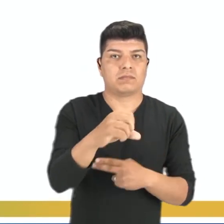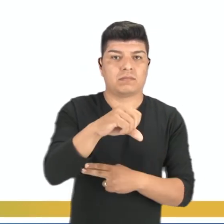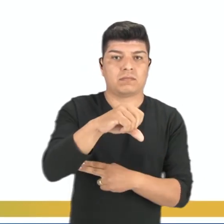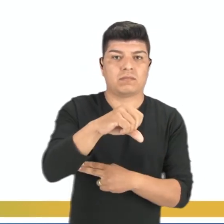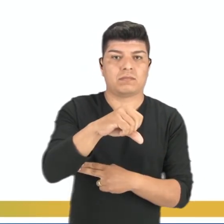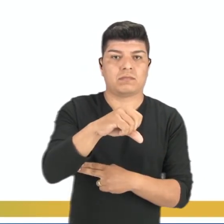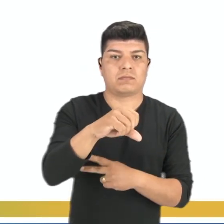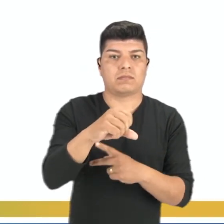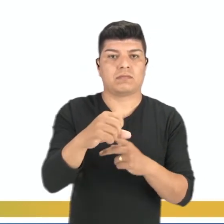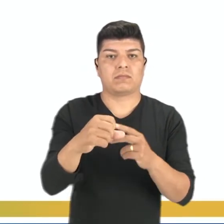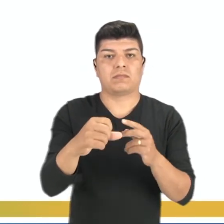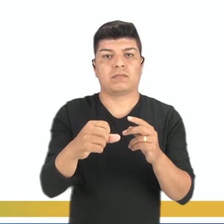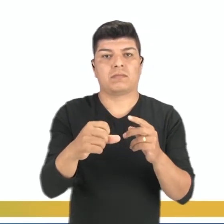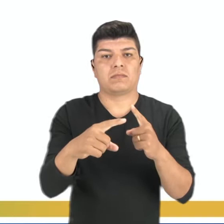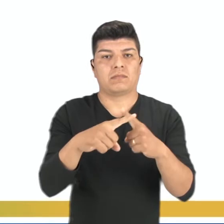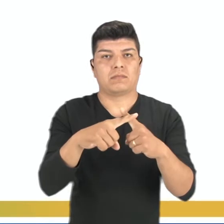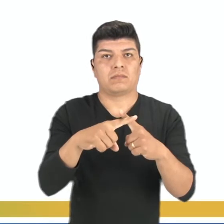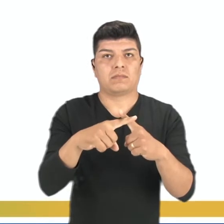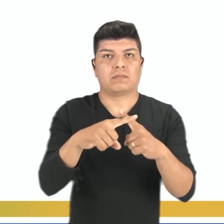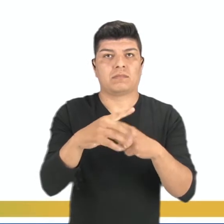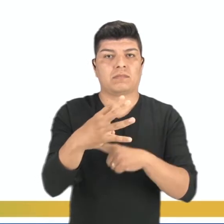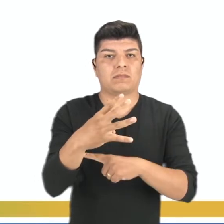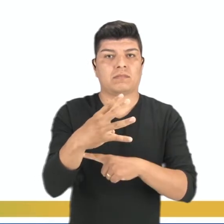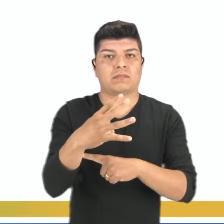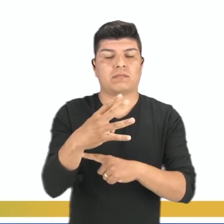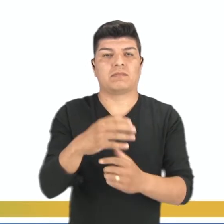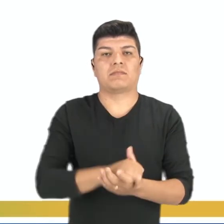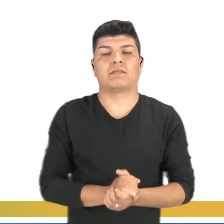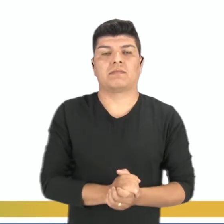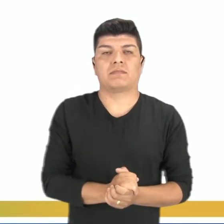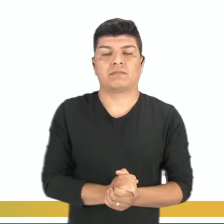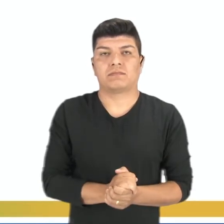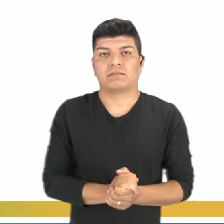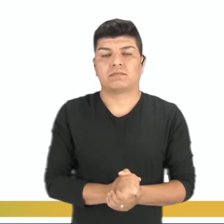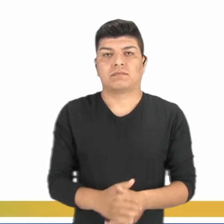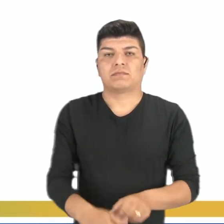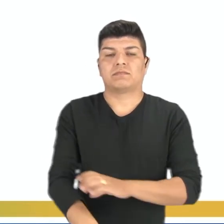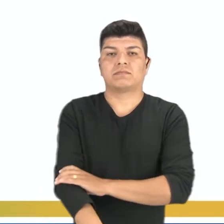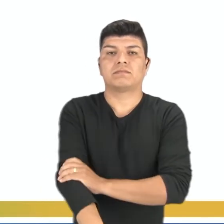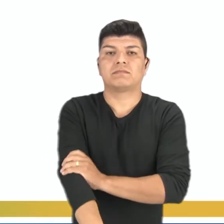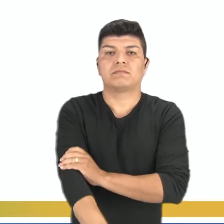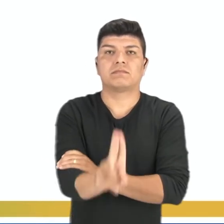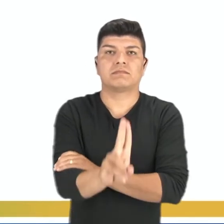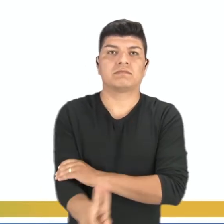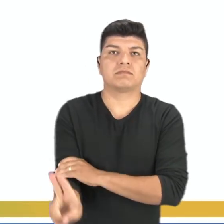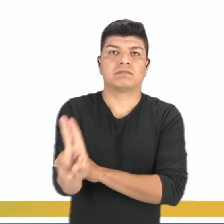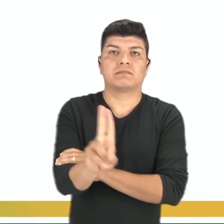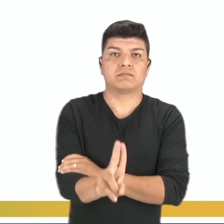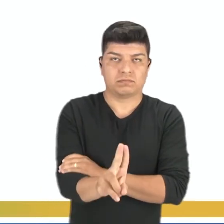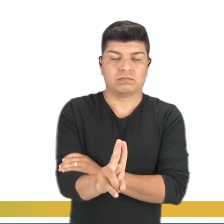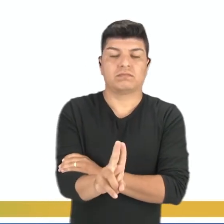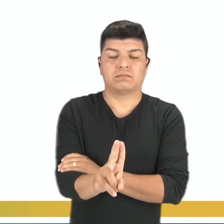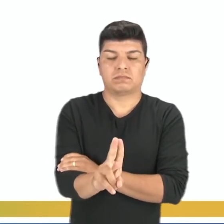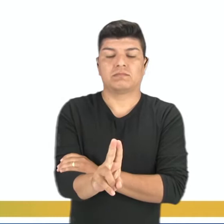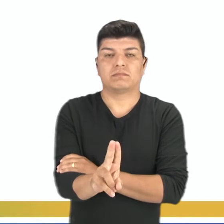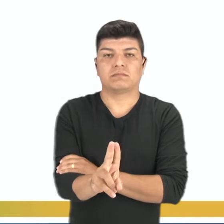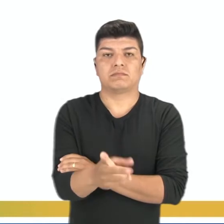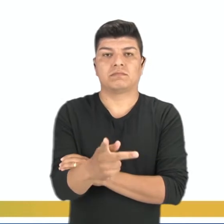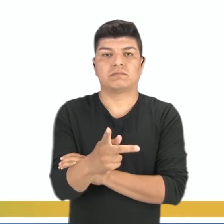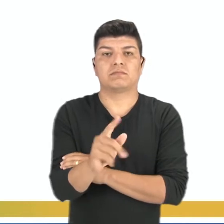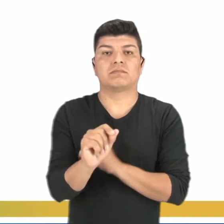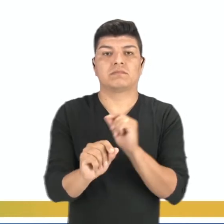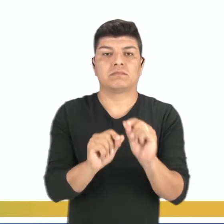igual a 9 vezes 4. E aí, aplicando a propriedade